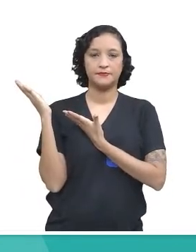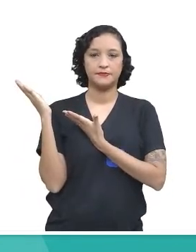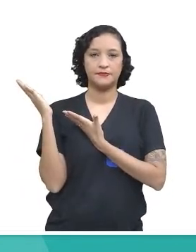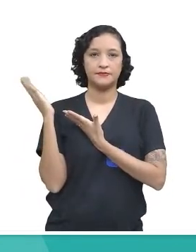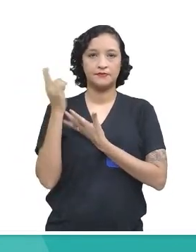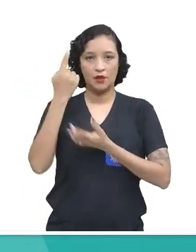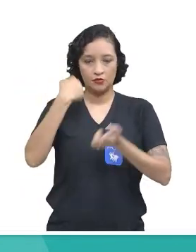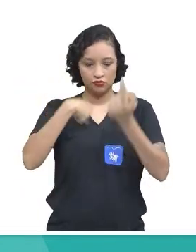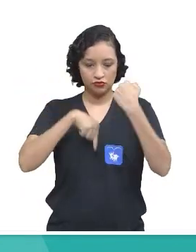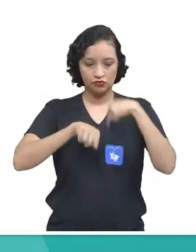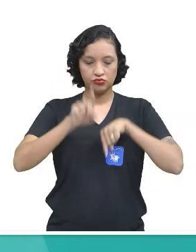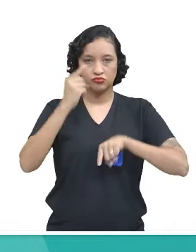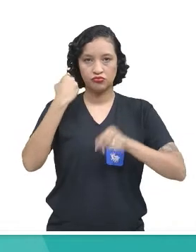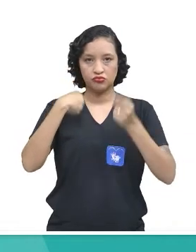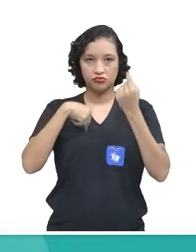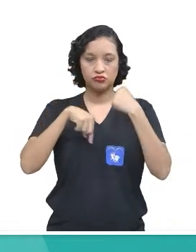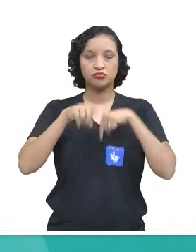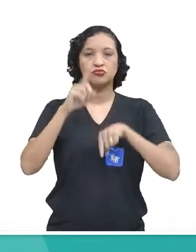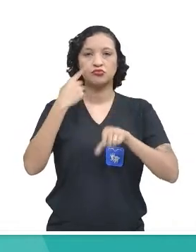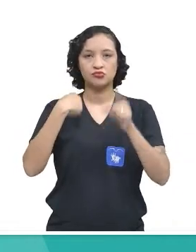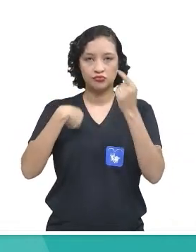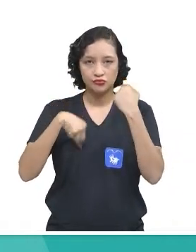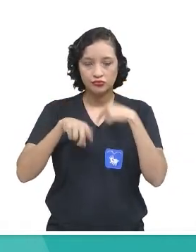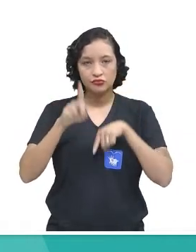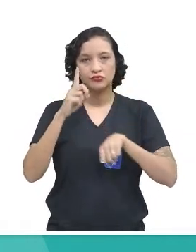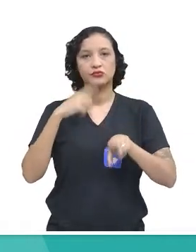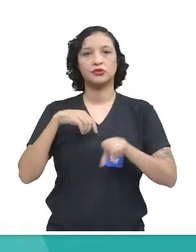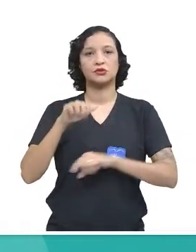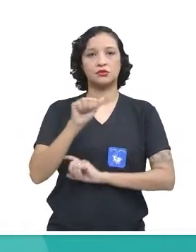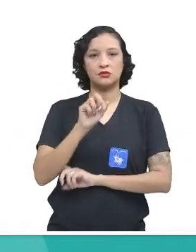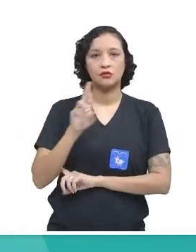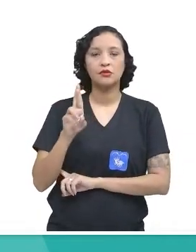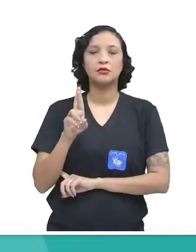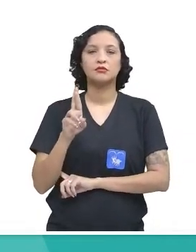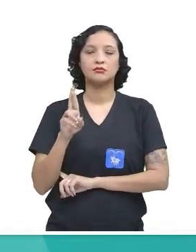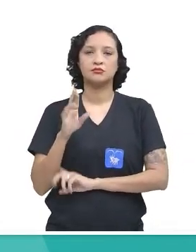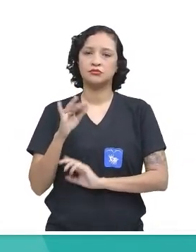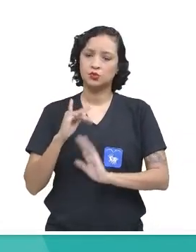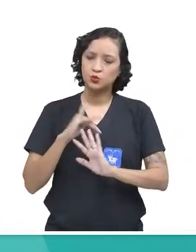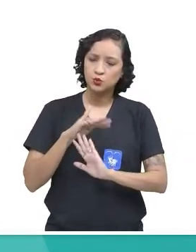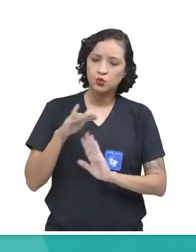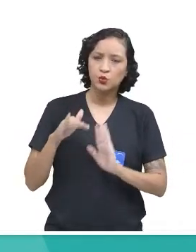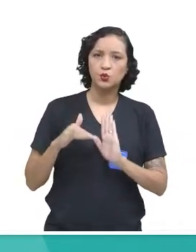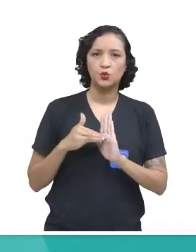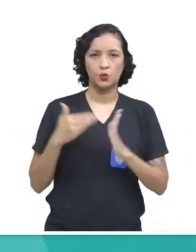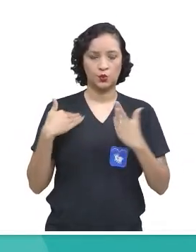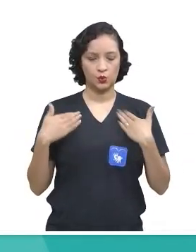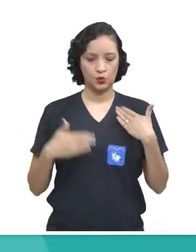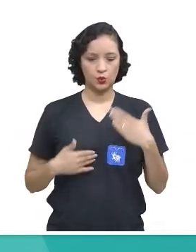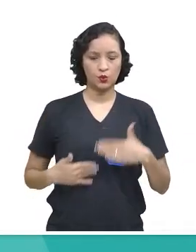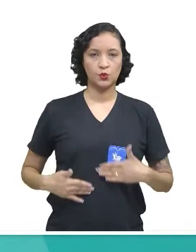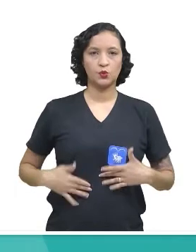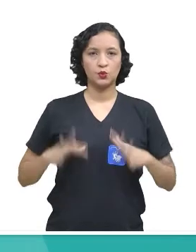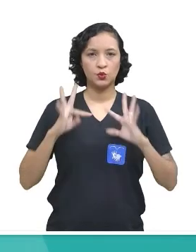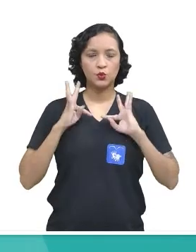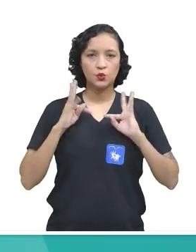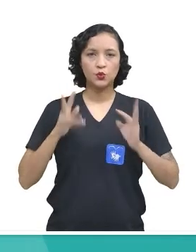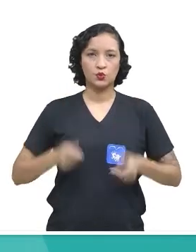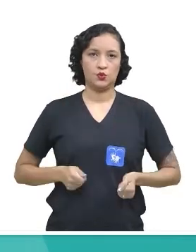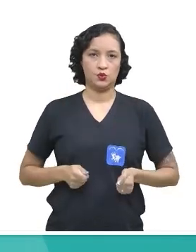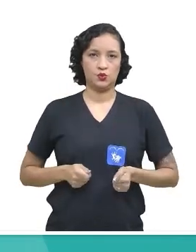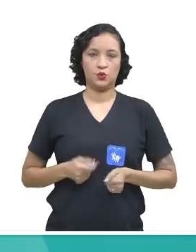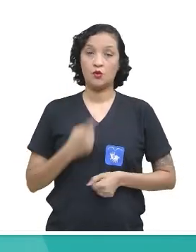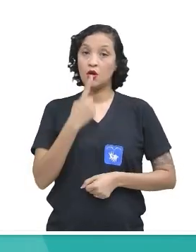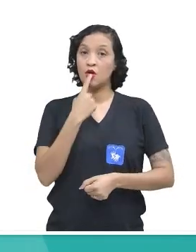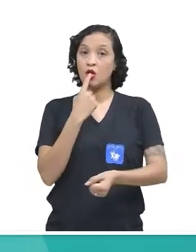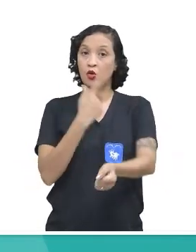circulação, certo? Pelas artérias, veias, capilares. E para que esse sangue seja enviado,